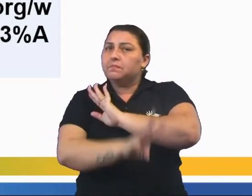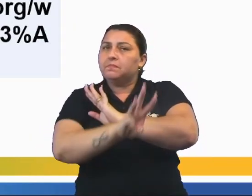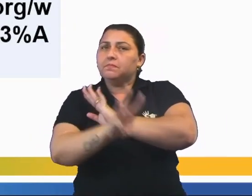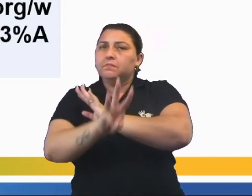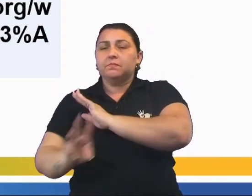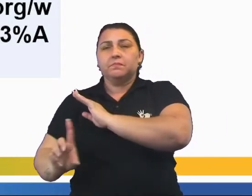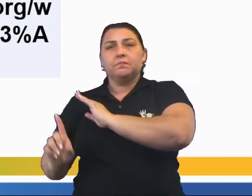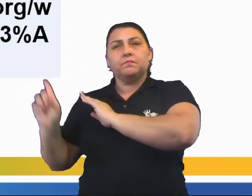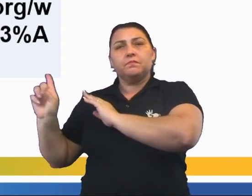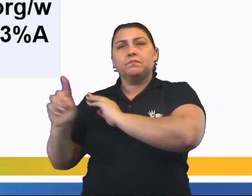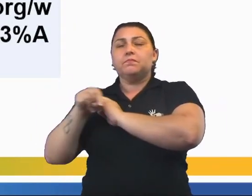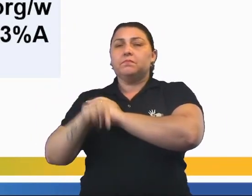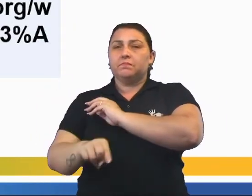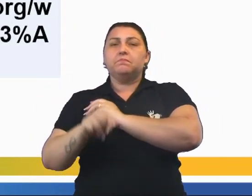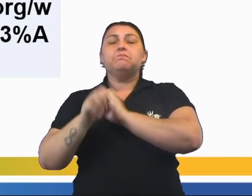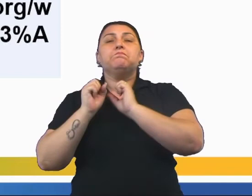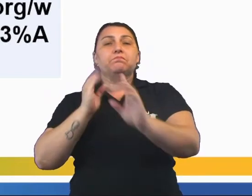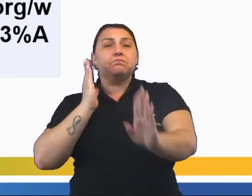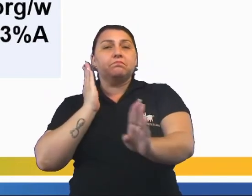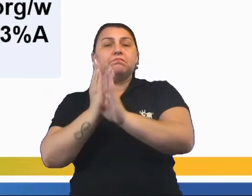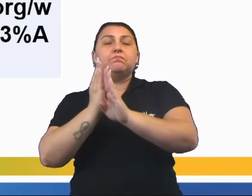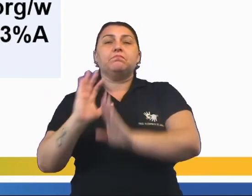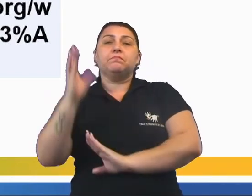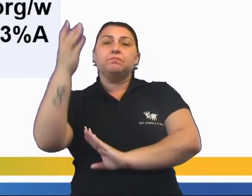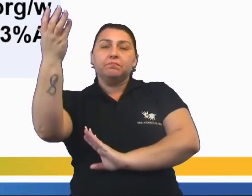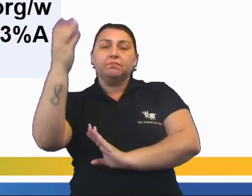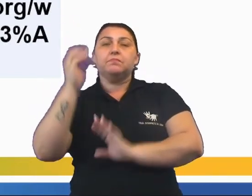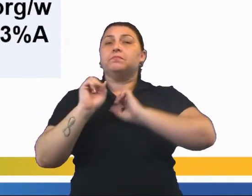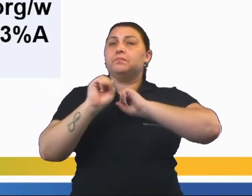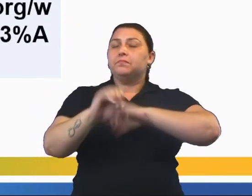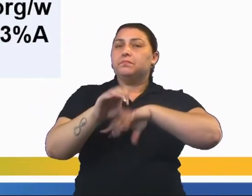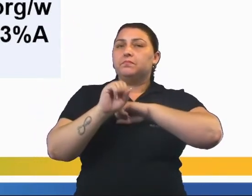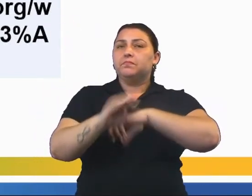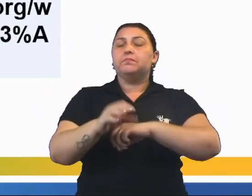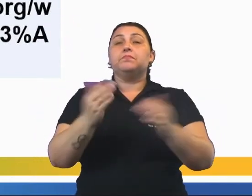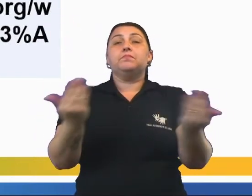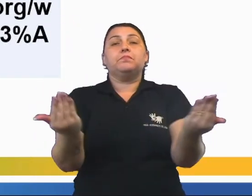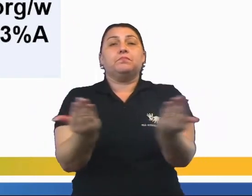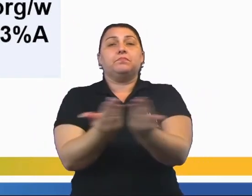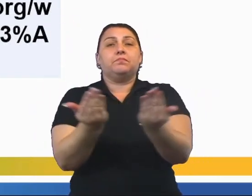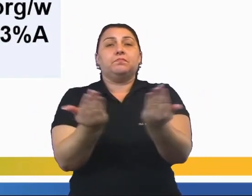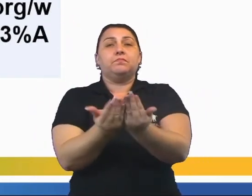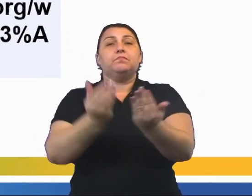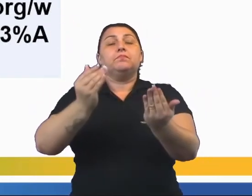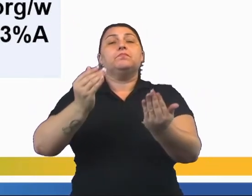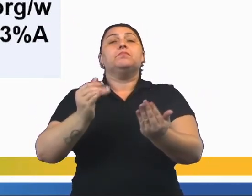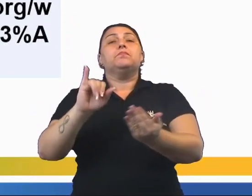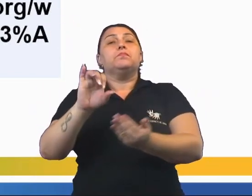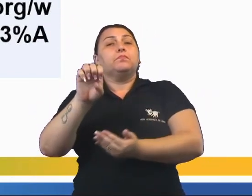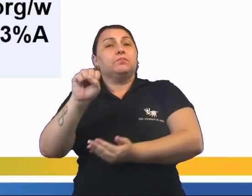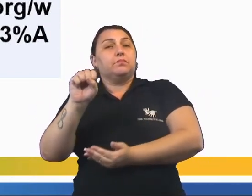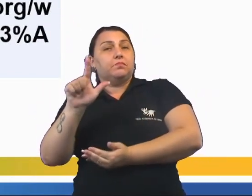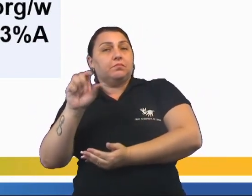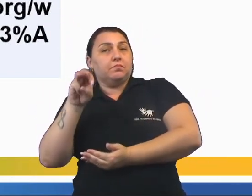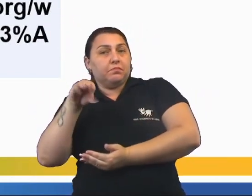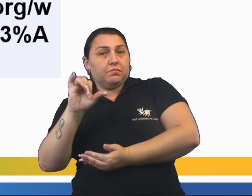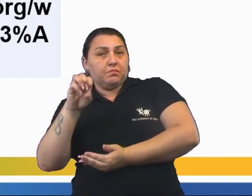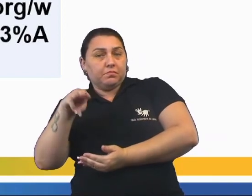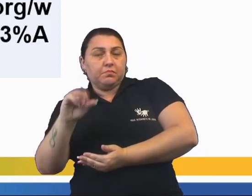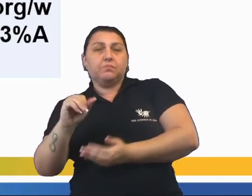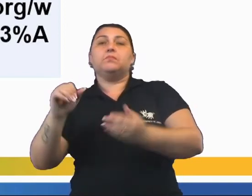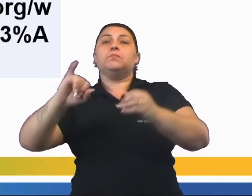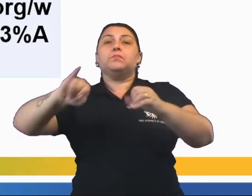endereços para que você descubra acontecimentos e ensinamentos do cristianismo, do islamismo e do judaísmo